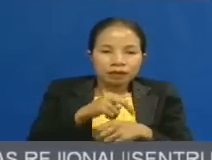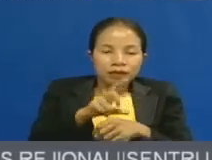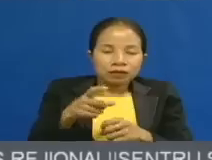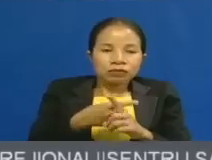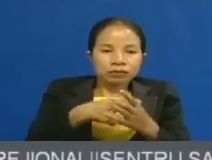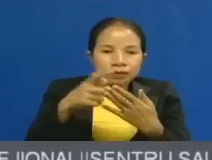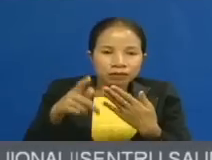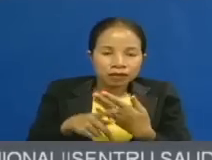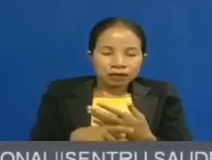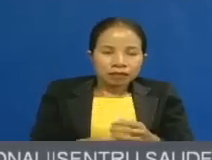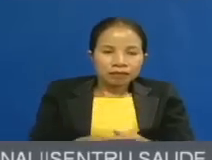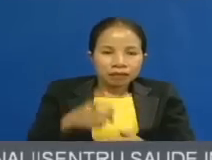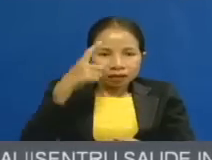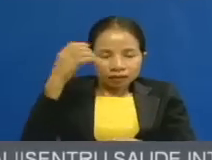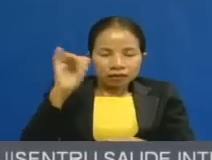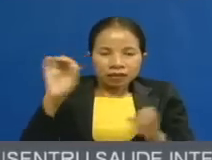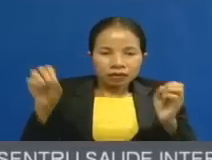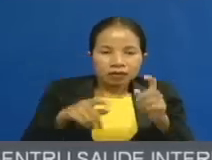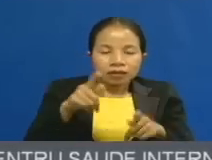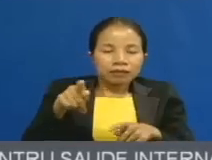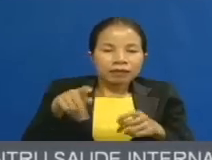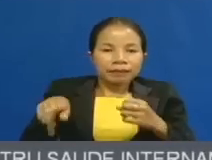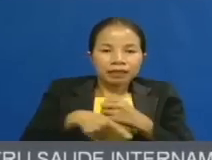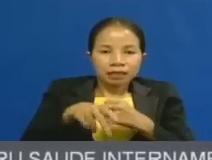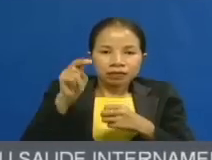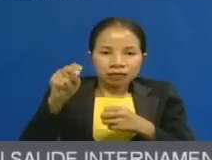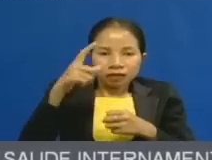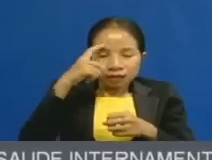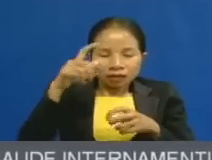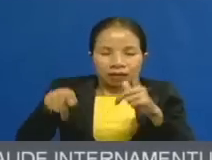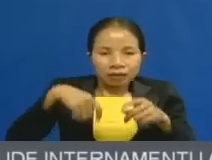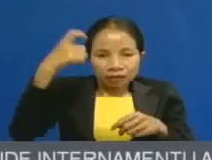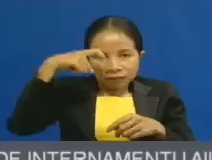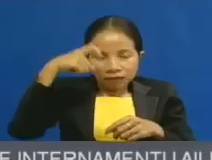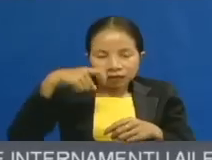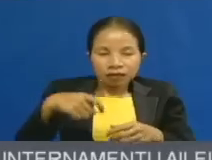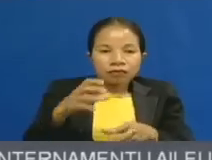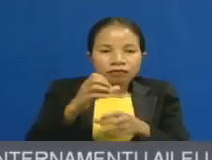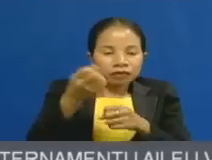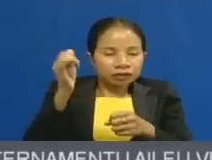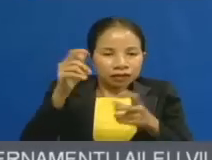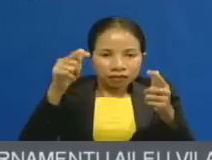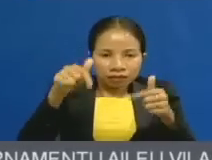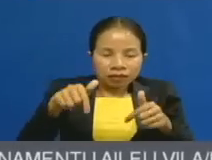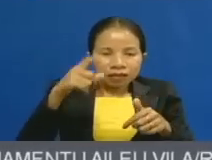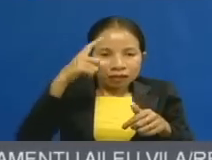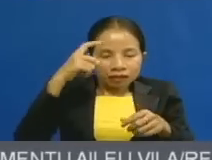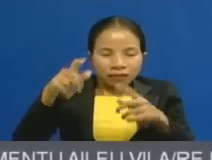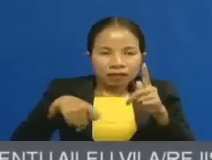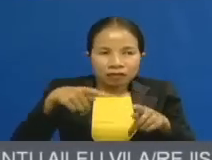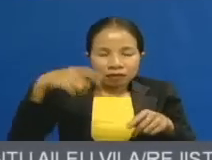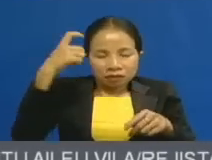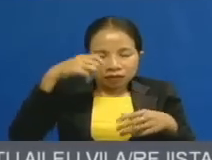programas de tama sir la os ema partidos ni ema tama ema ne matene foti sir mai tama ema tecnocrata